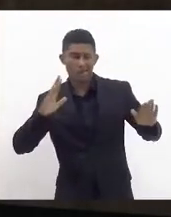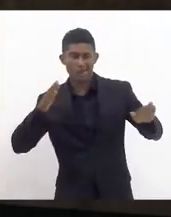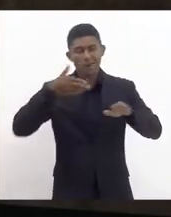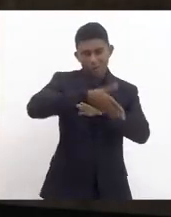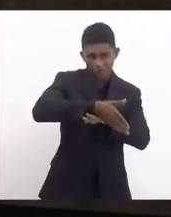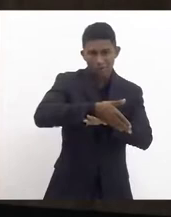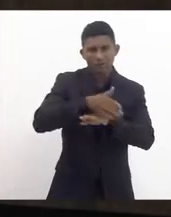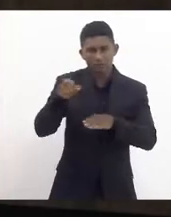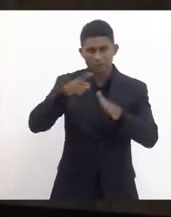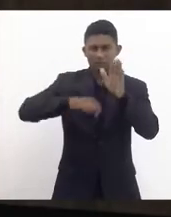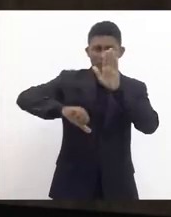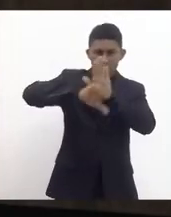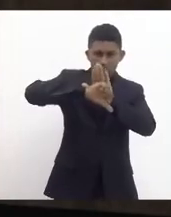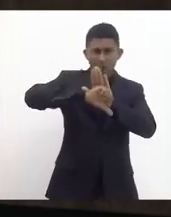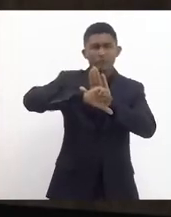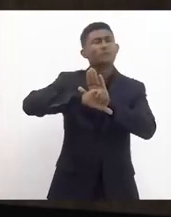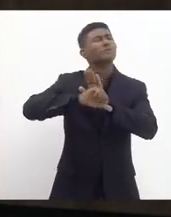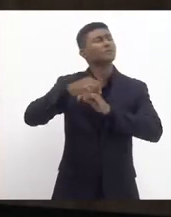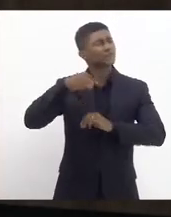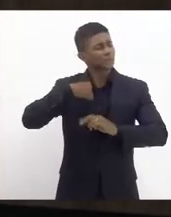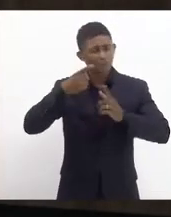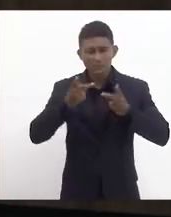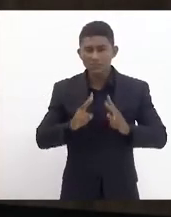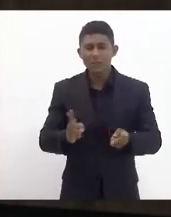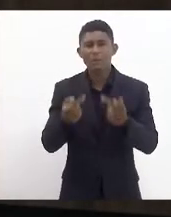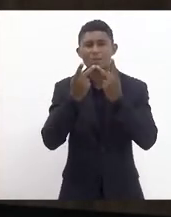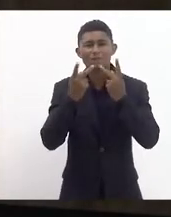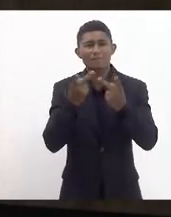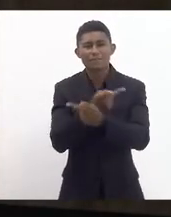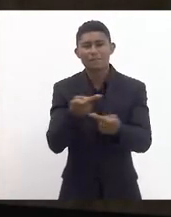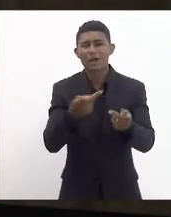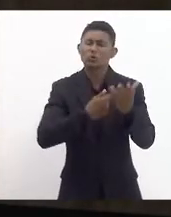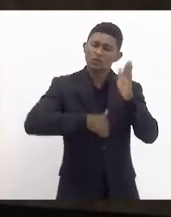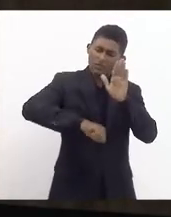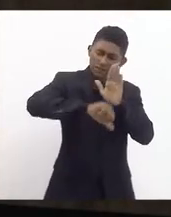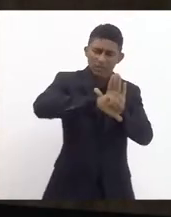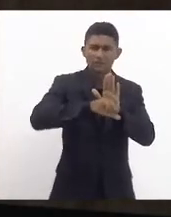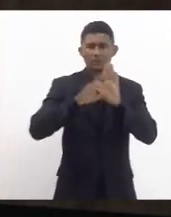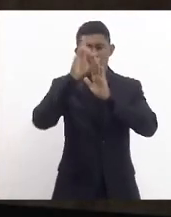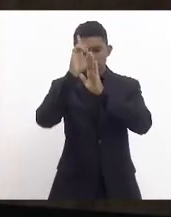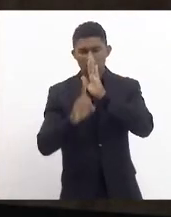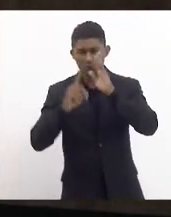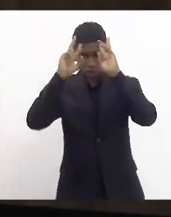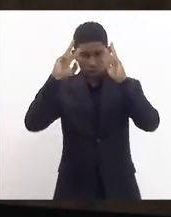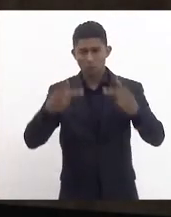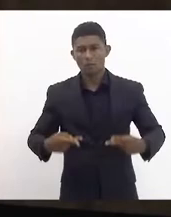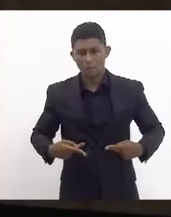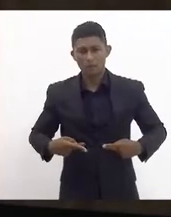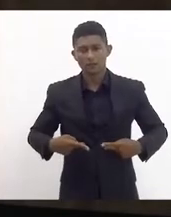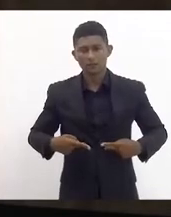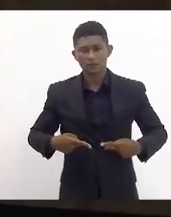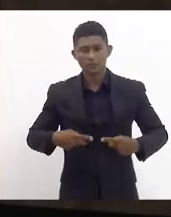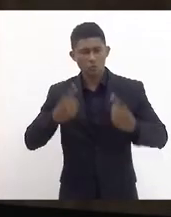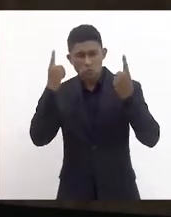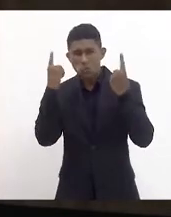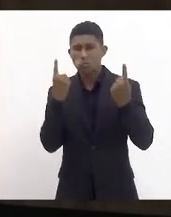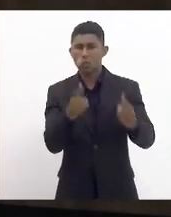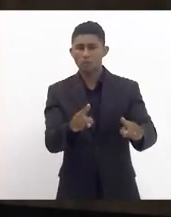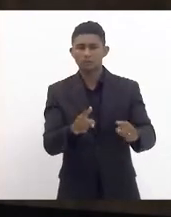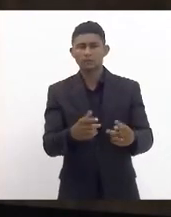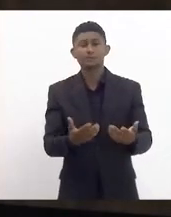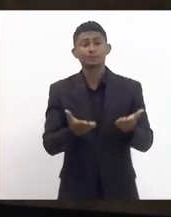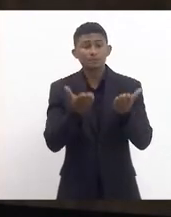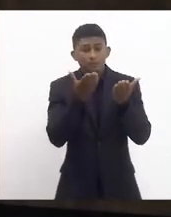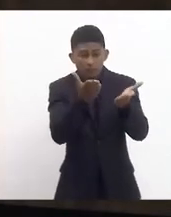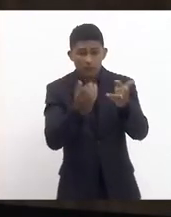crime em relação aos direitos humanos. E Vossa Excelência foi feliz quando